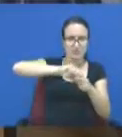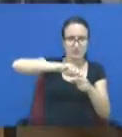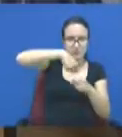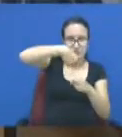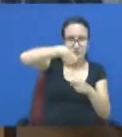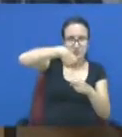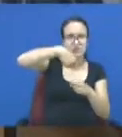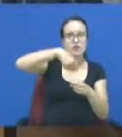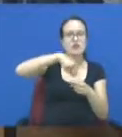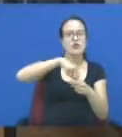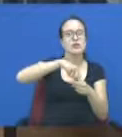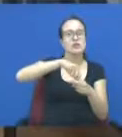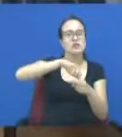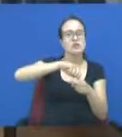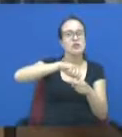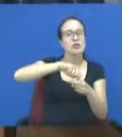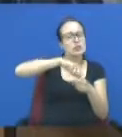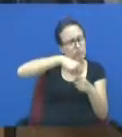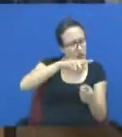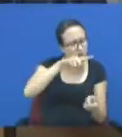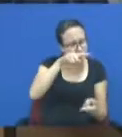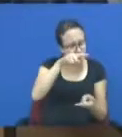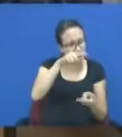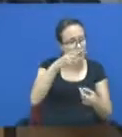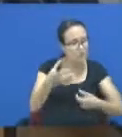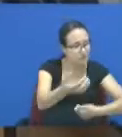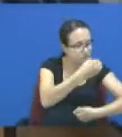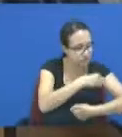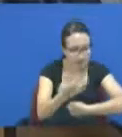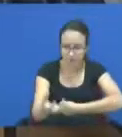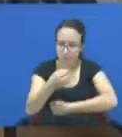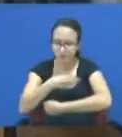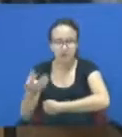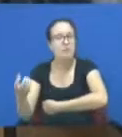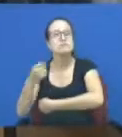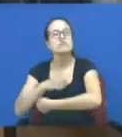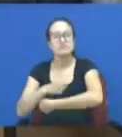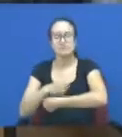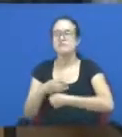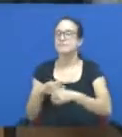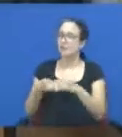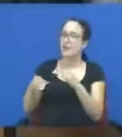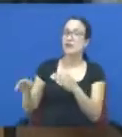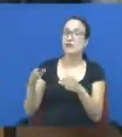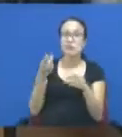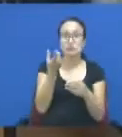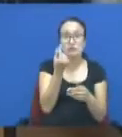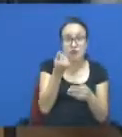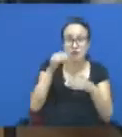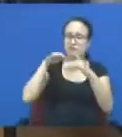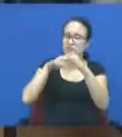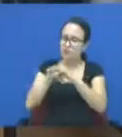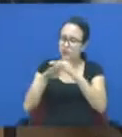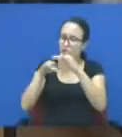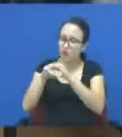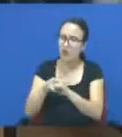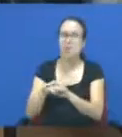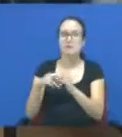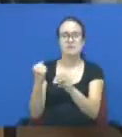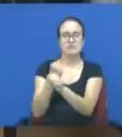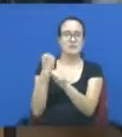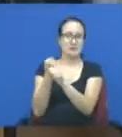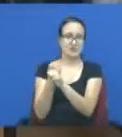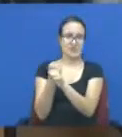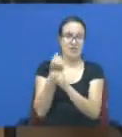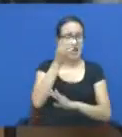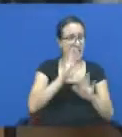ali recolhendo latinha para levantar recursos para aquela obra. Então, às vezes, as pessoas passam ali e dizem, nossa, esse pessoal tem dinheiro, esse